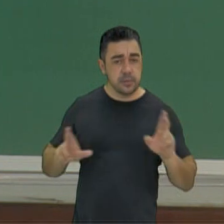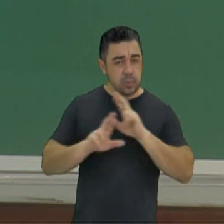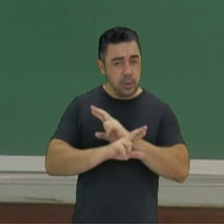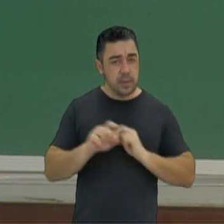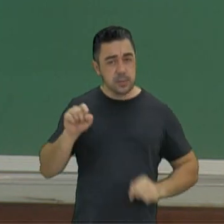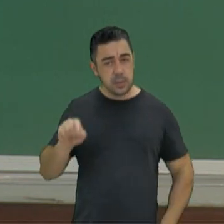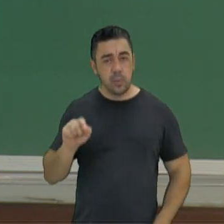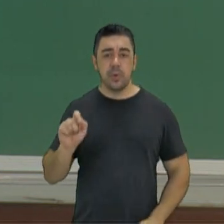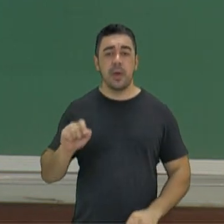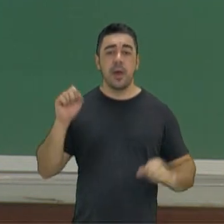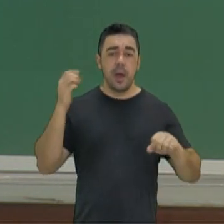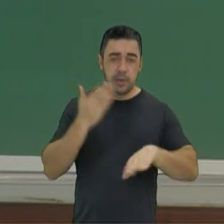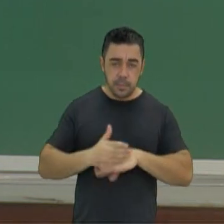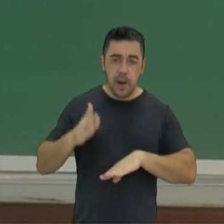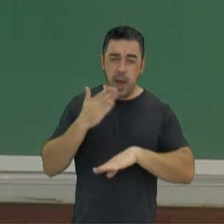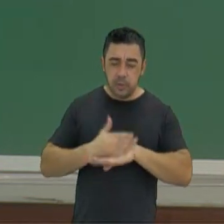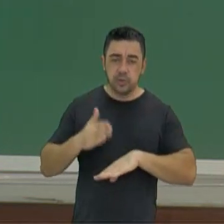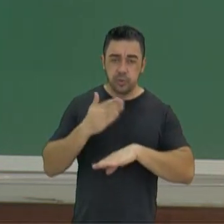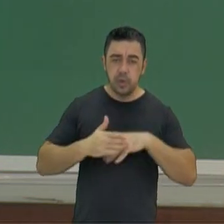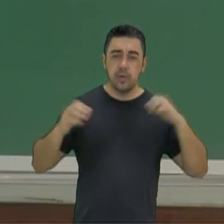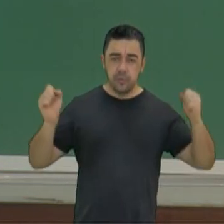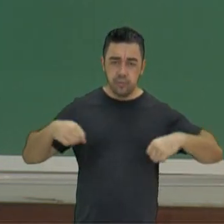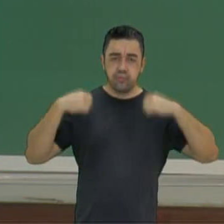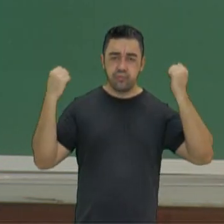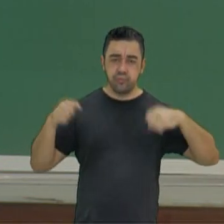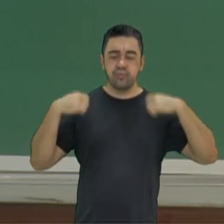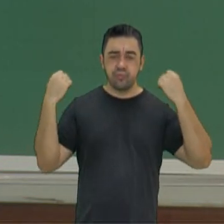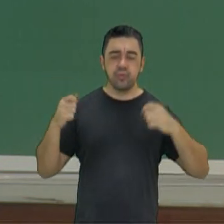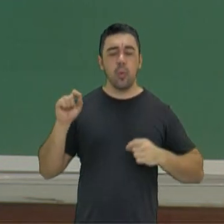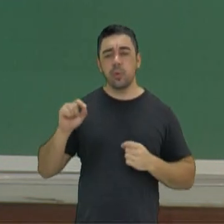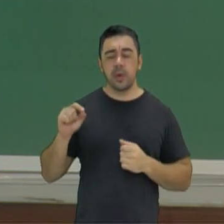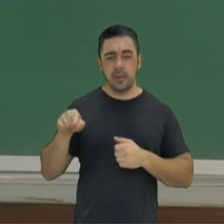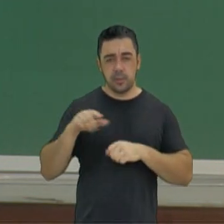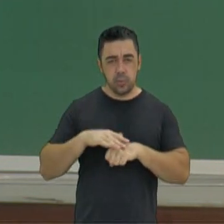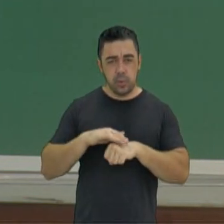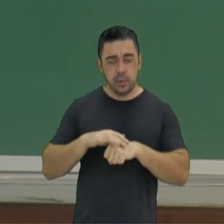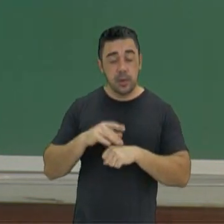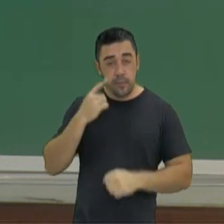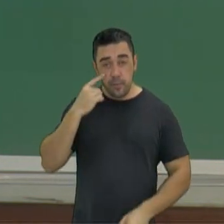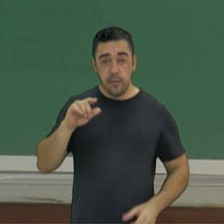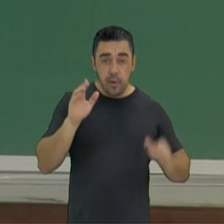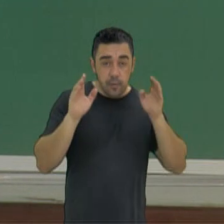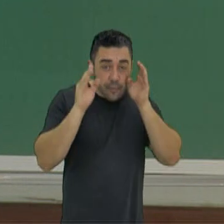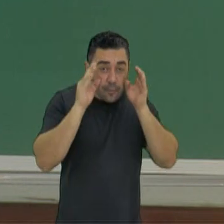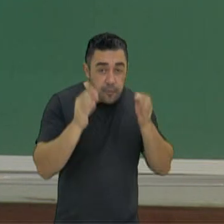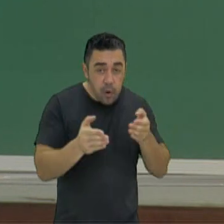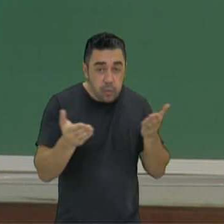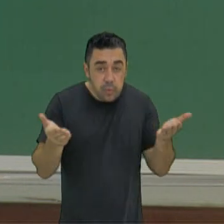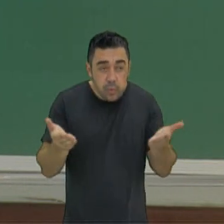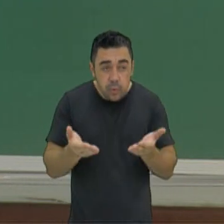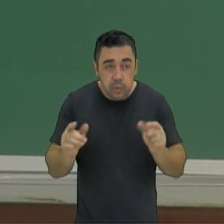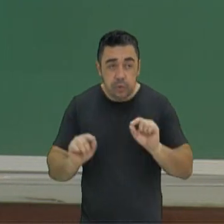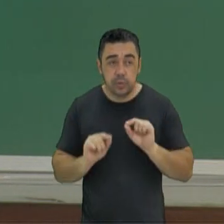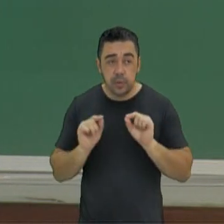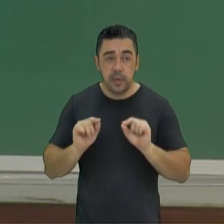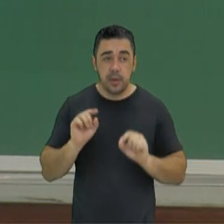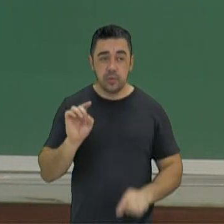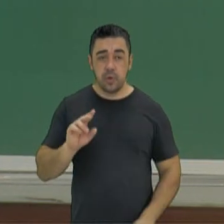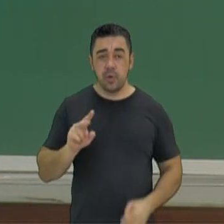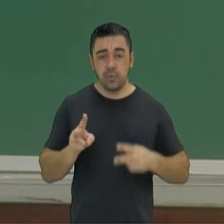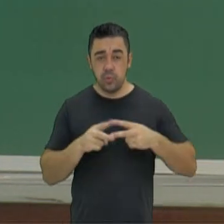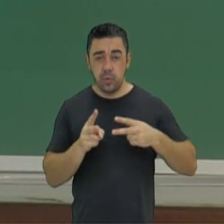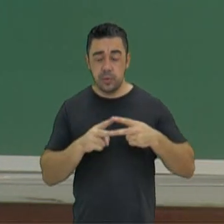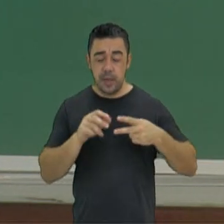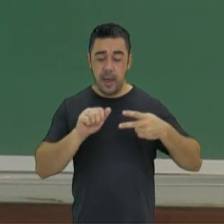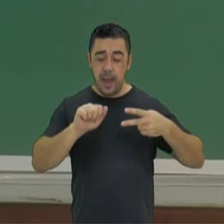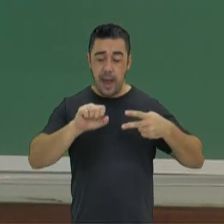exercício físico com as pessoas que apresentam essas doenças, nós vamos focar na aula de hoje na asma. Então,